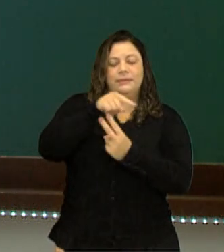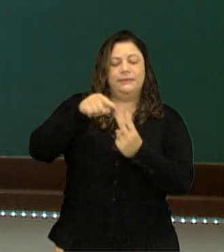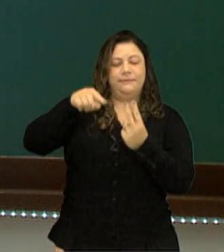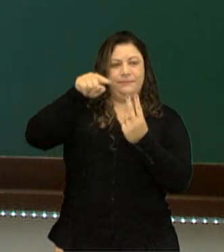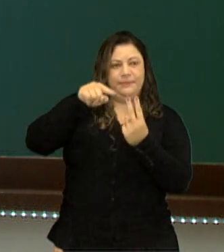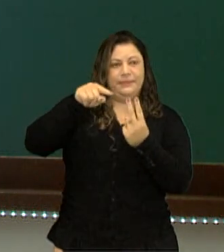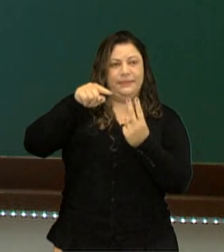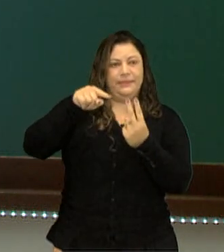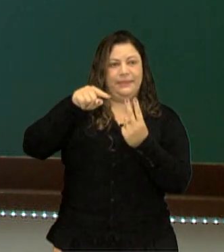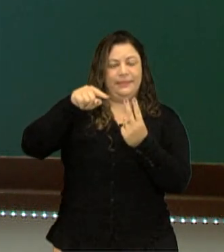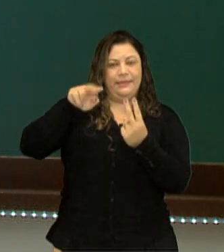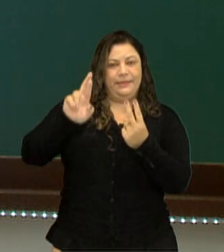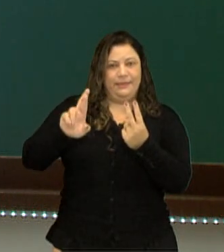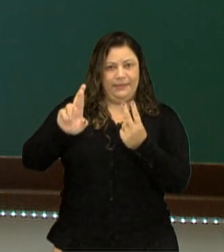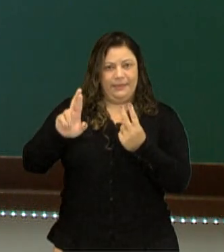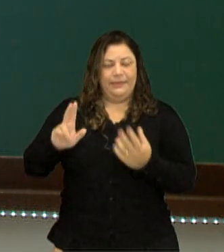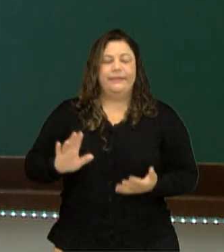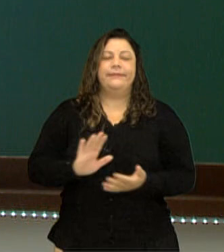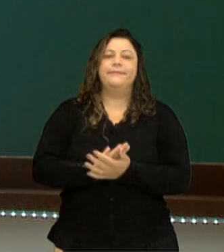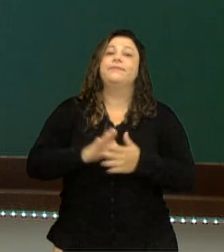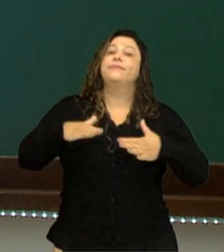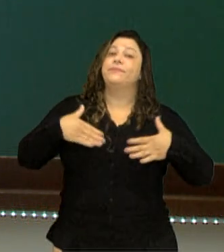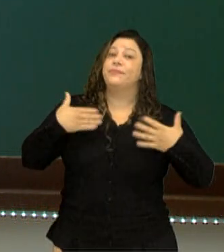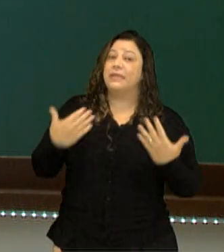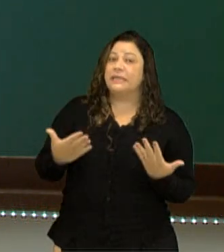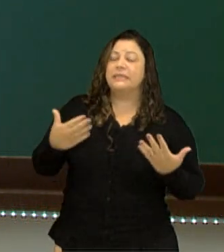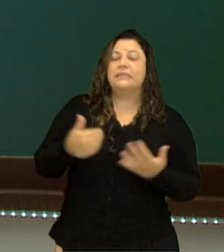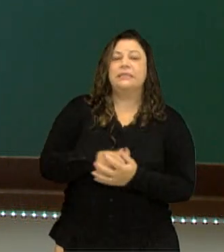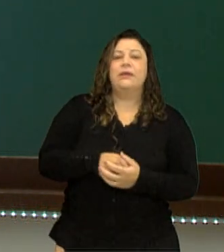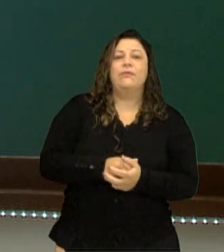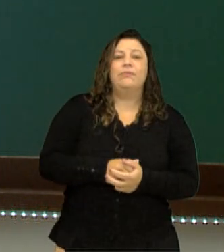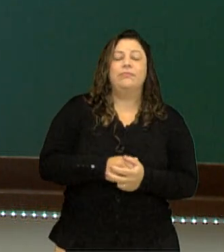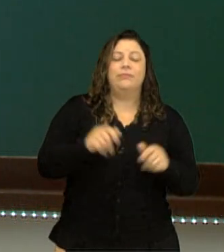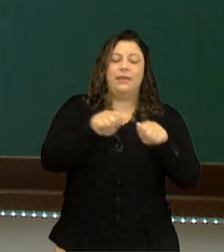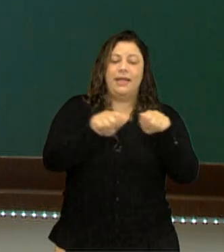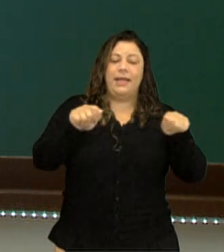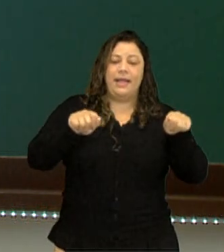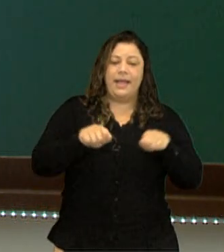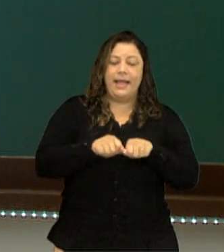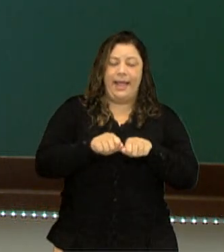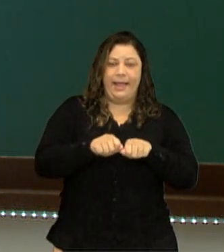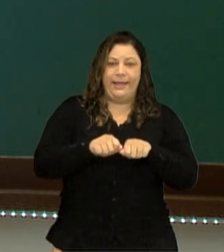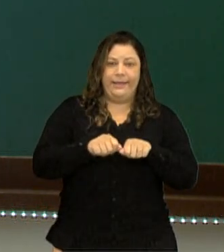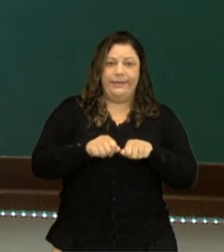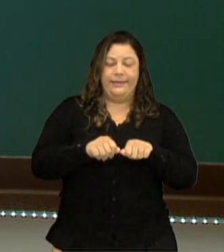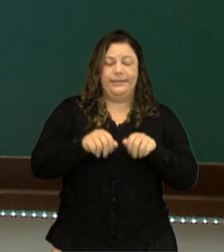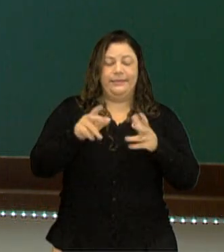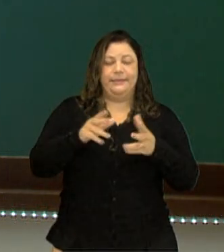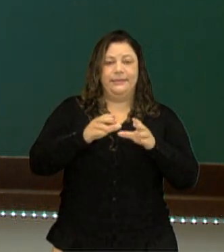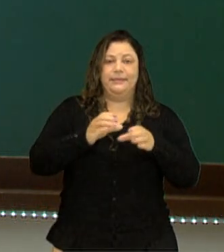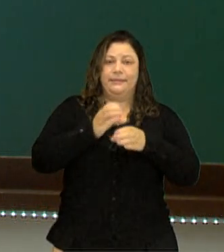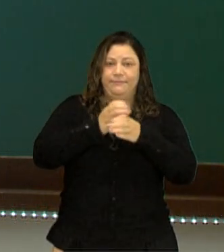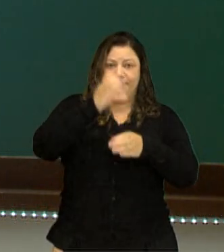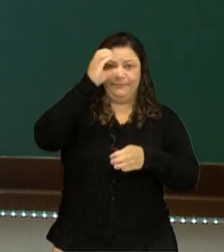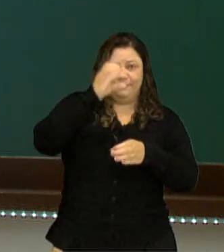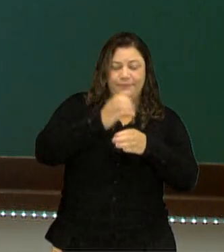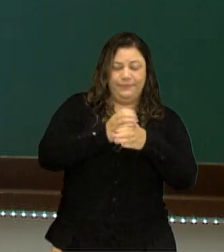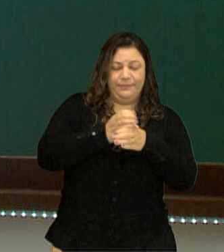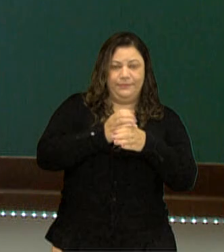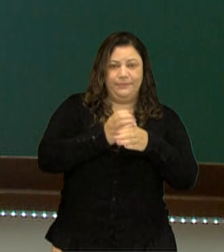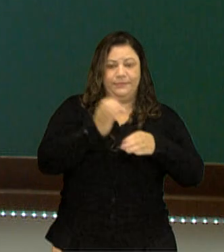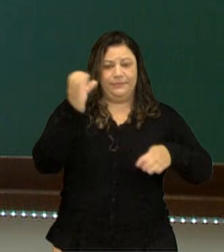Então, portanto, a nossa área lateral, tanto do cilindro reto quanto do cilindro oblíquo, vai